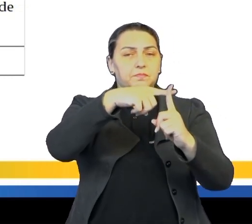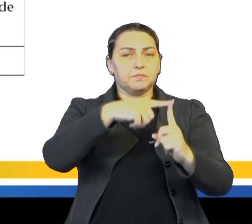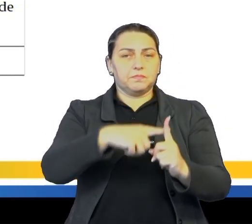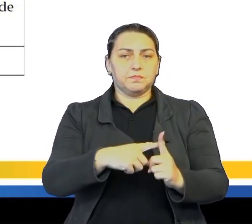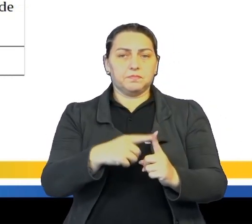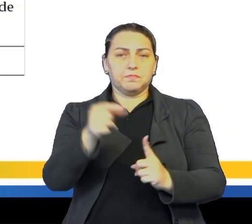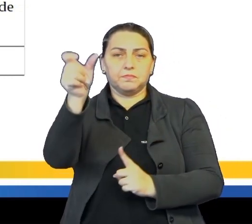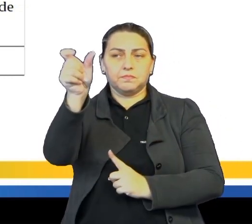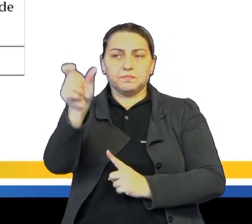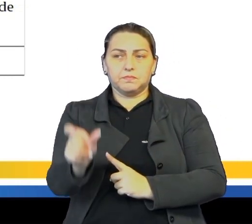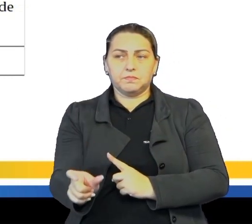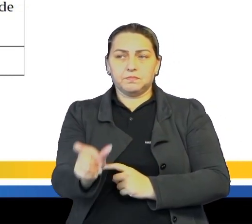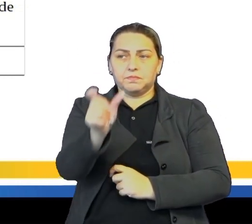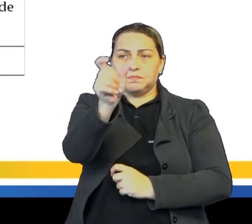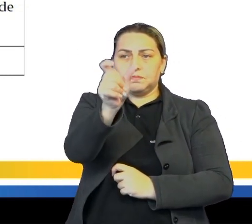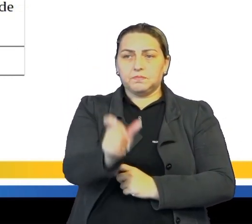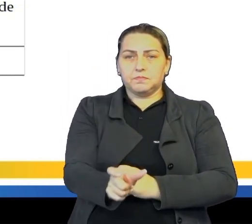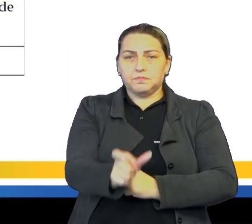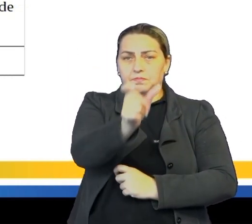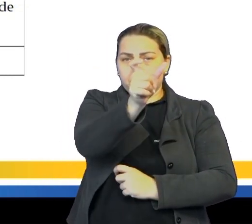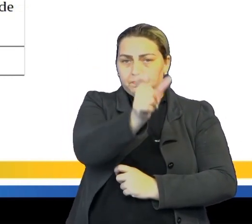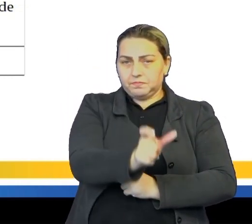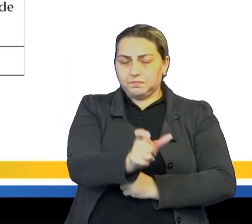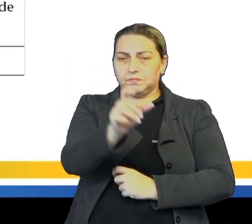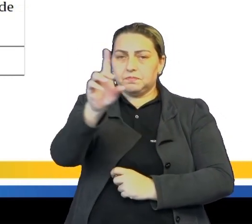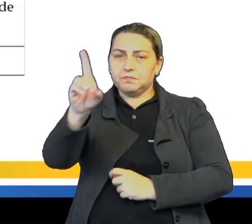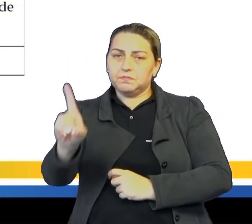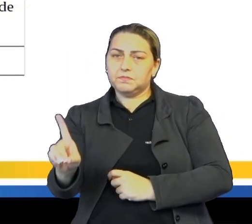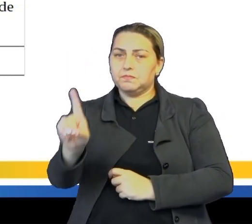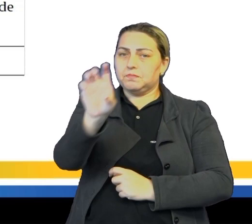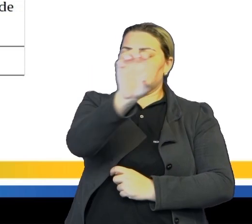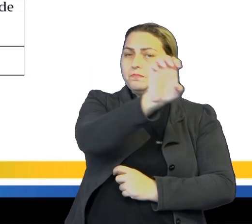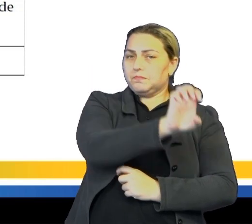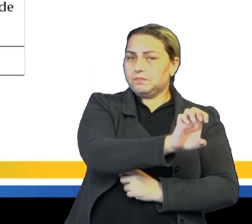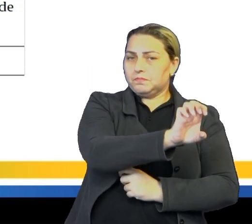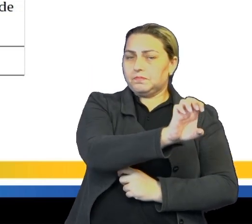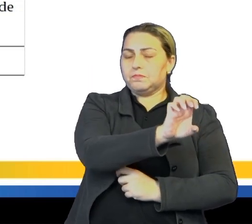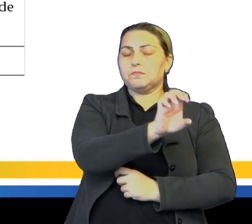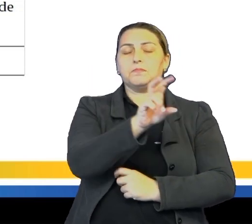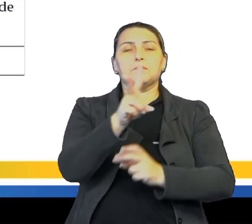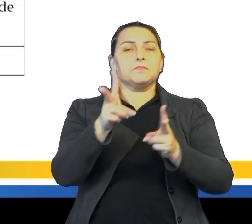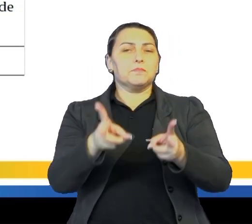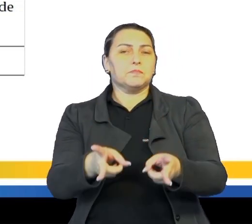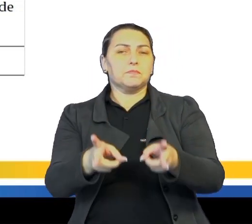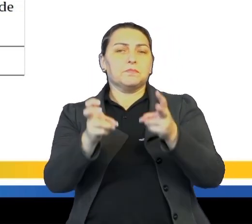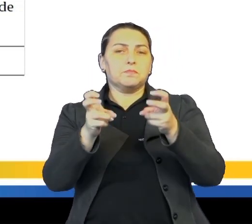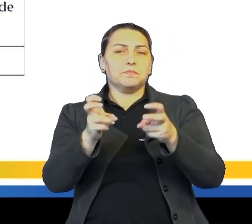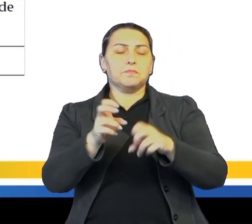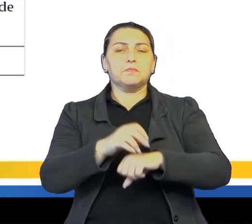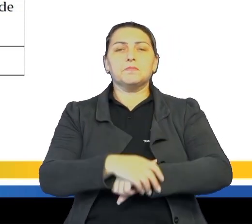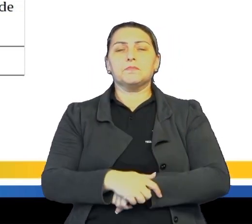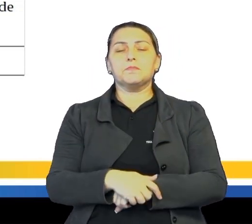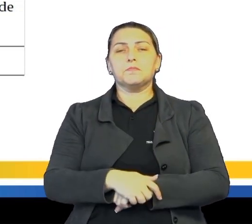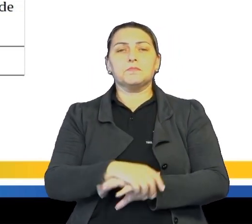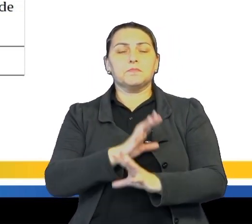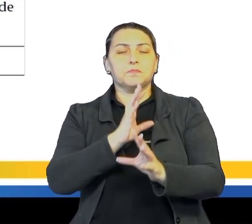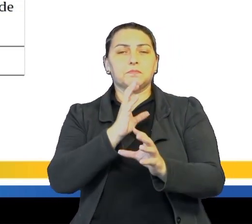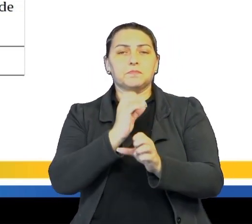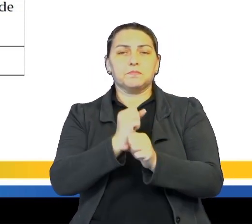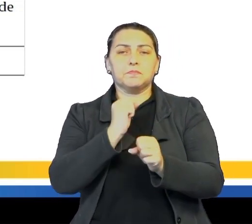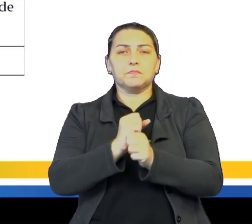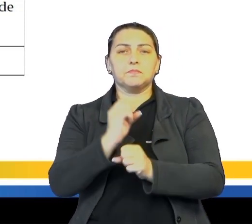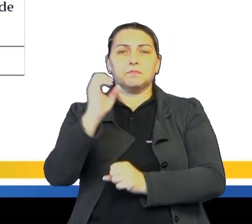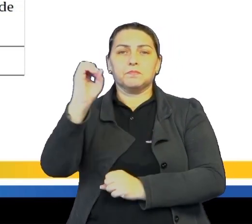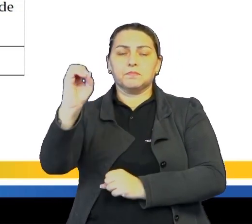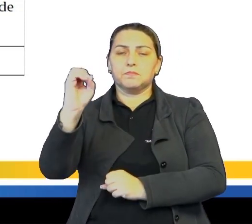um algarismo com outro da direita para esquerda como vocês podem ver aí na tela Então você somos zero